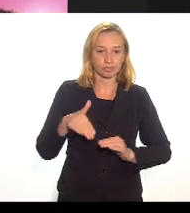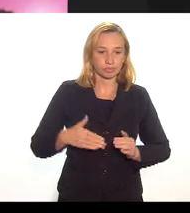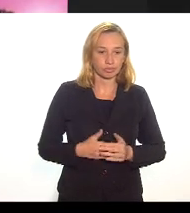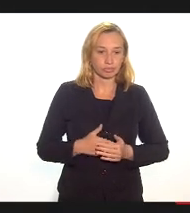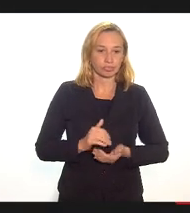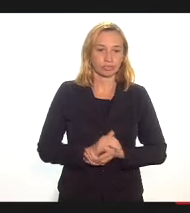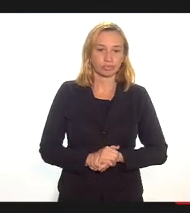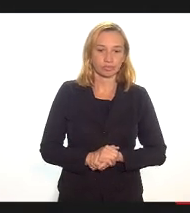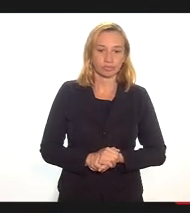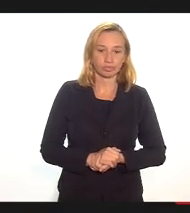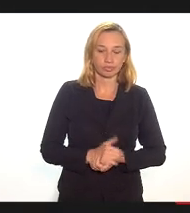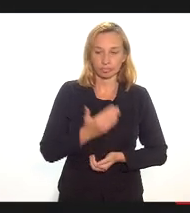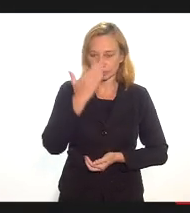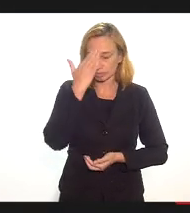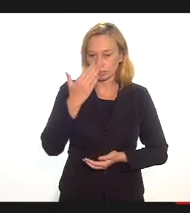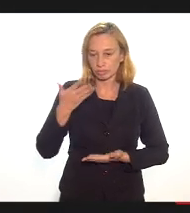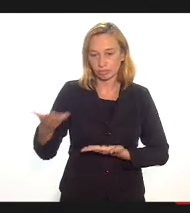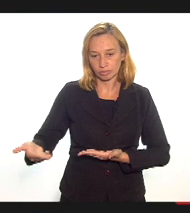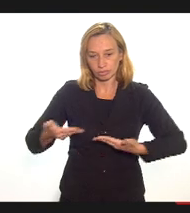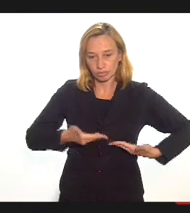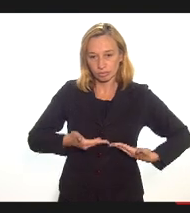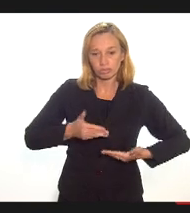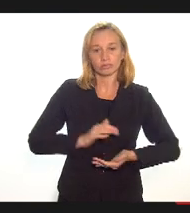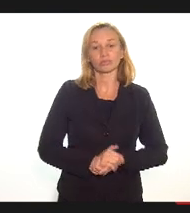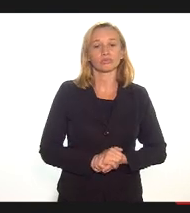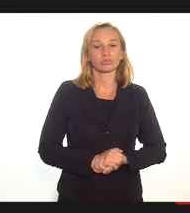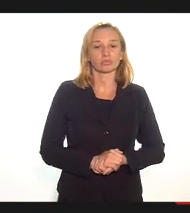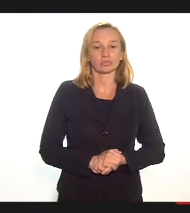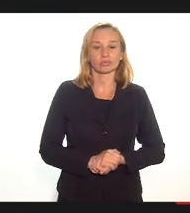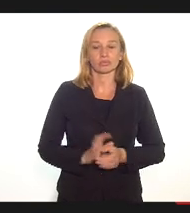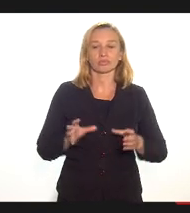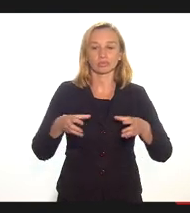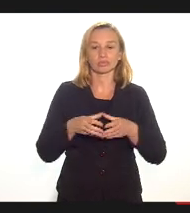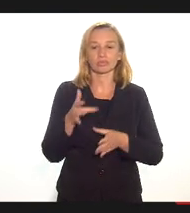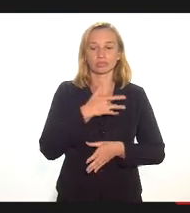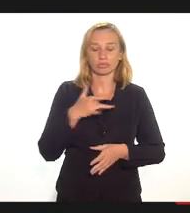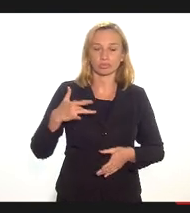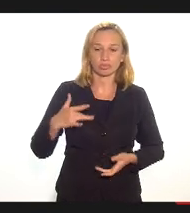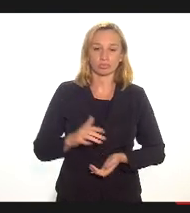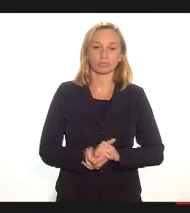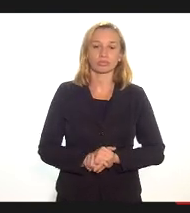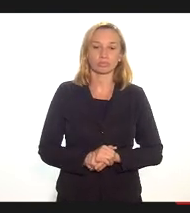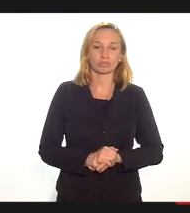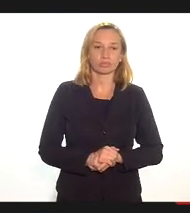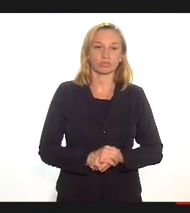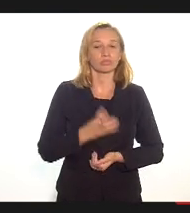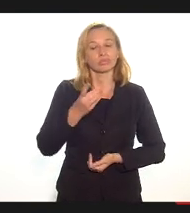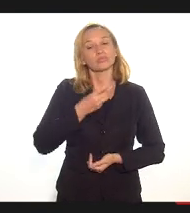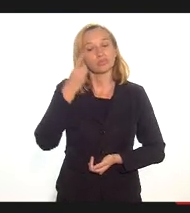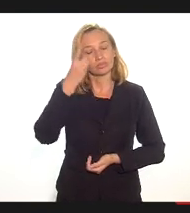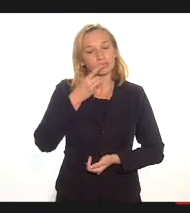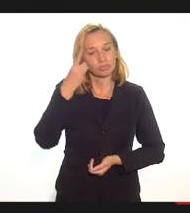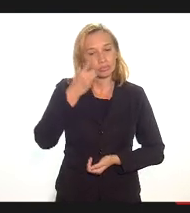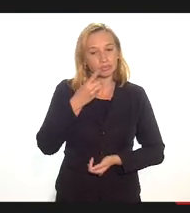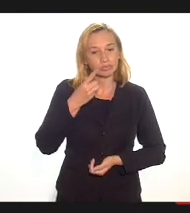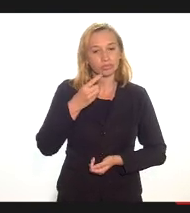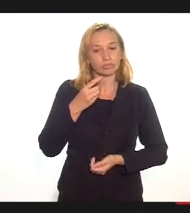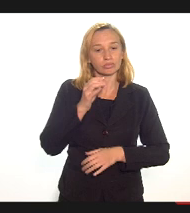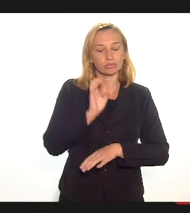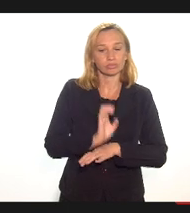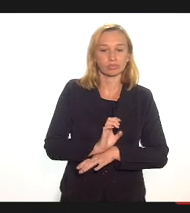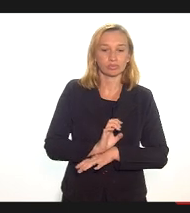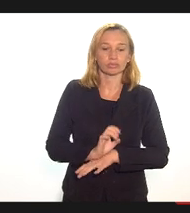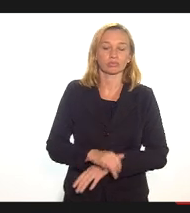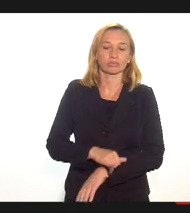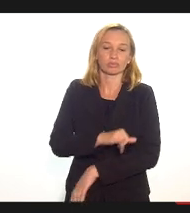todos. Agradecer o convite pela Comissão de Saúde, através da deputada estadual Marta Rocha